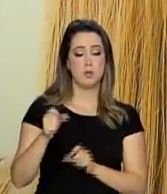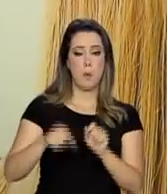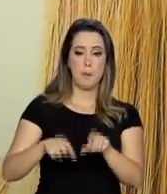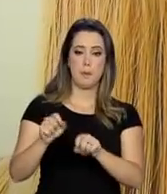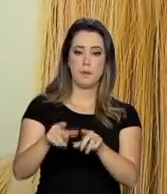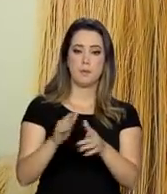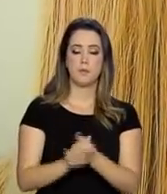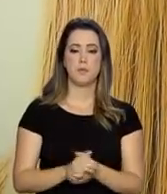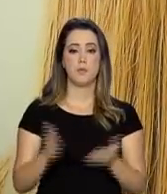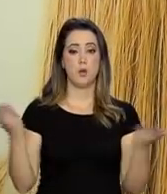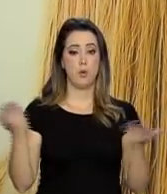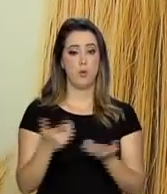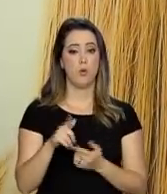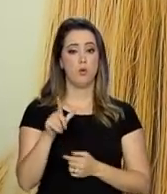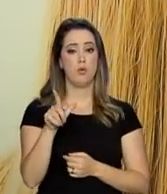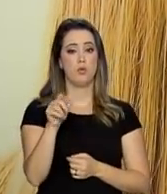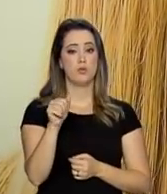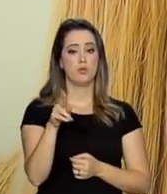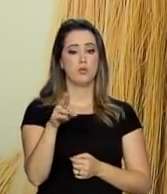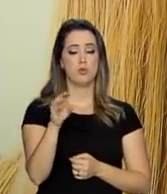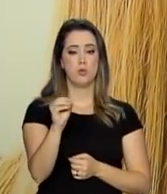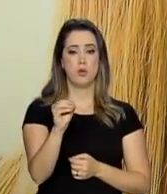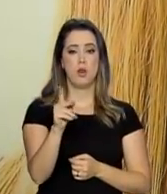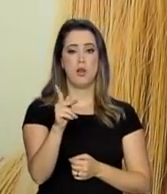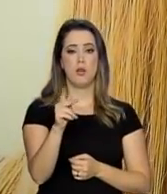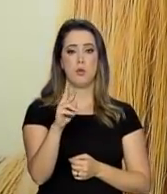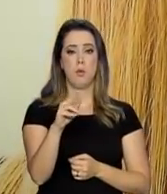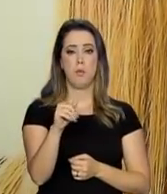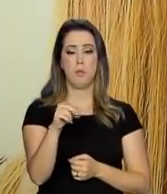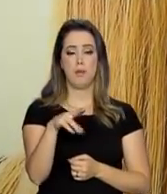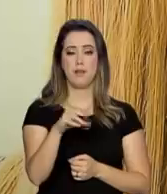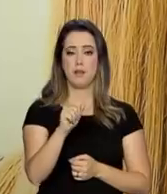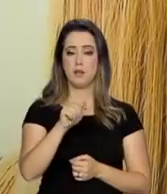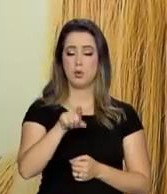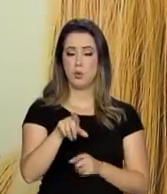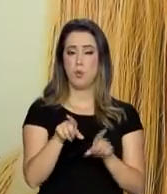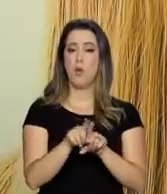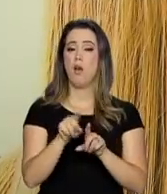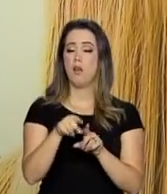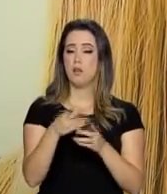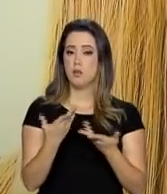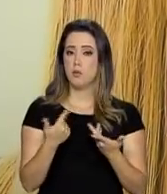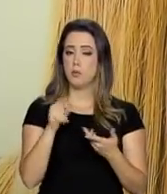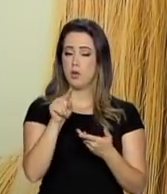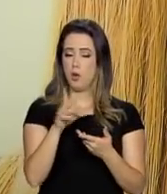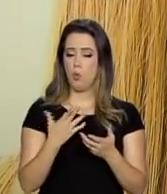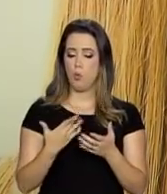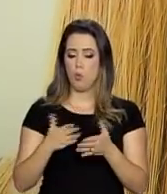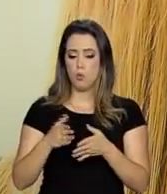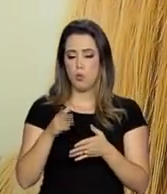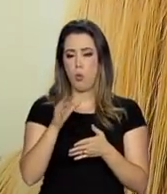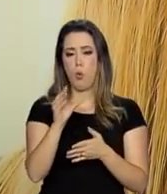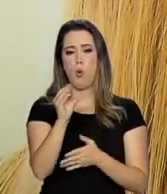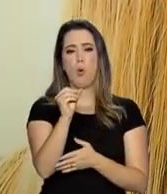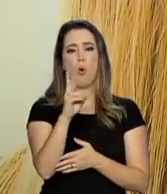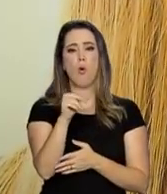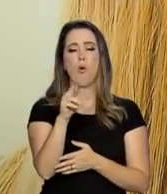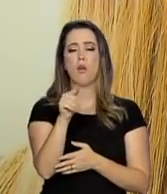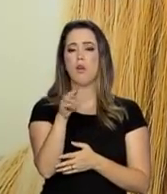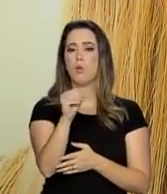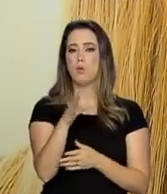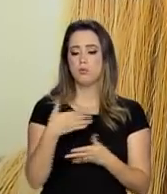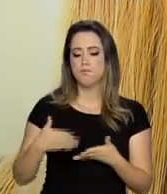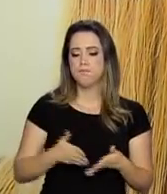Lago Paranoá hoje é utilizado para abastecimento da cidade e o Córrego Guará é um dos córregos que abastece, um dos